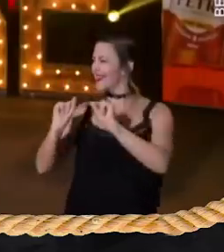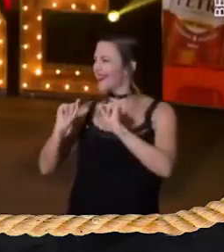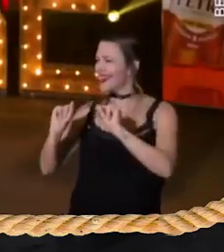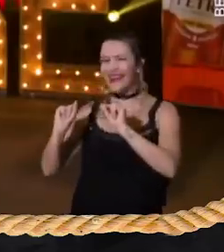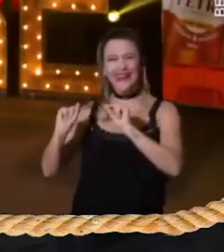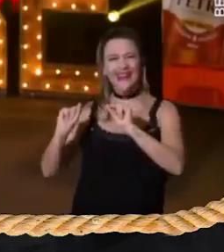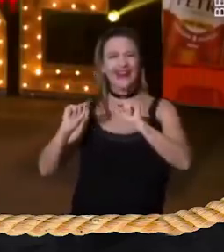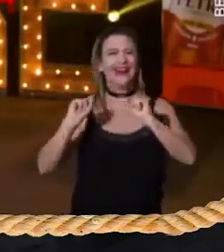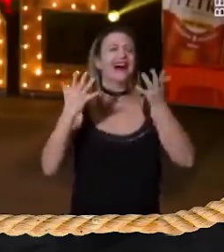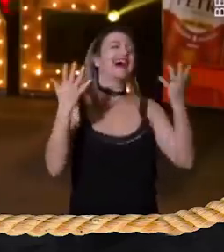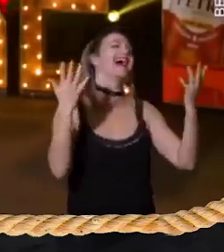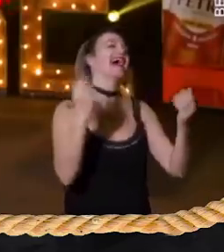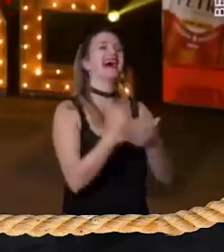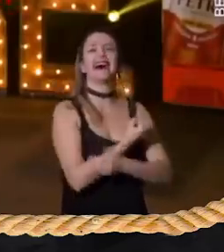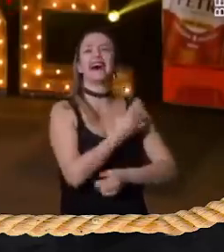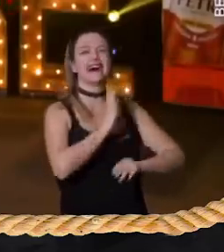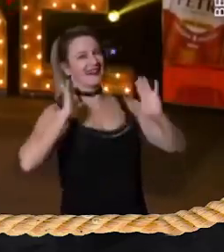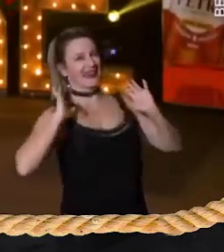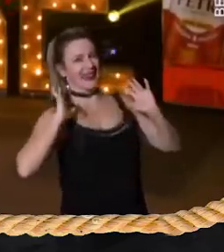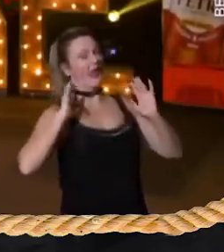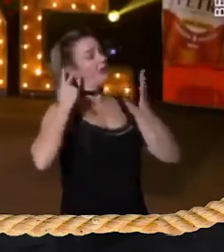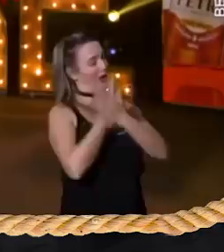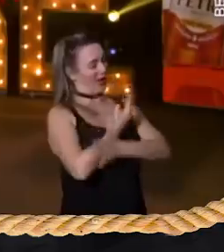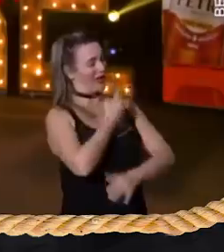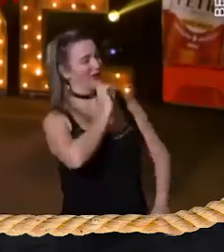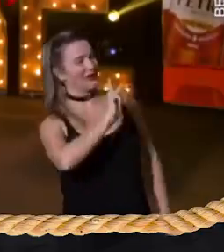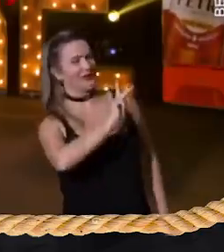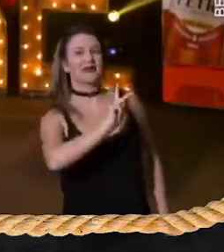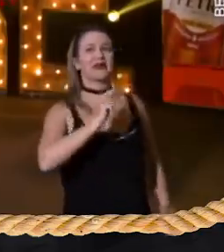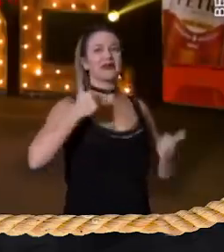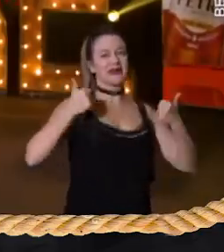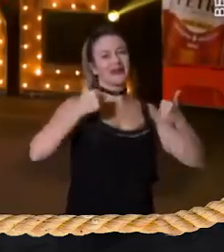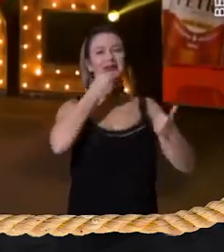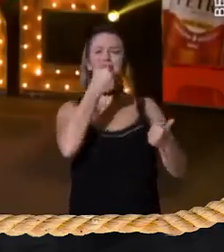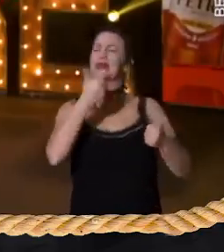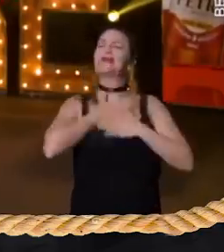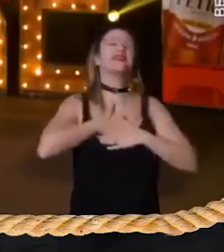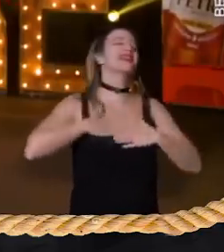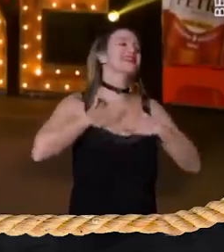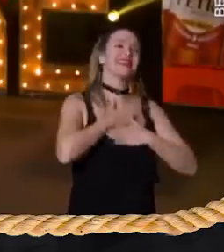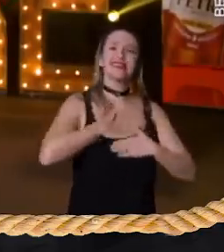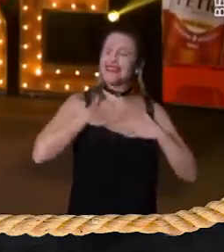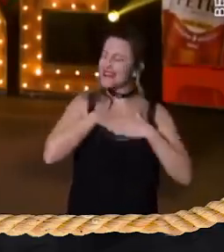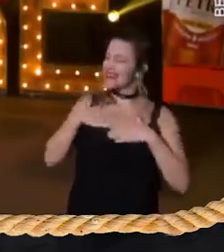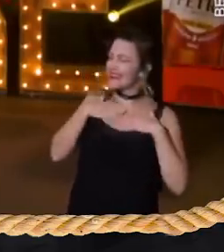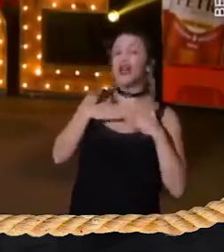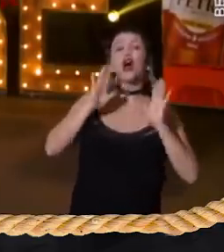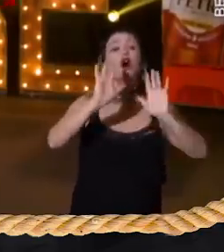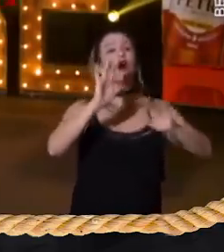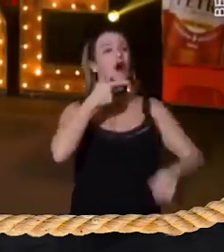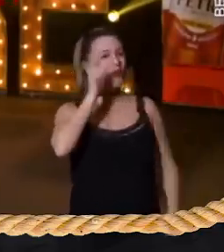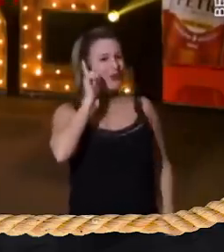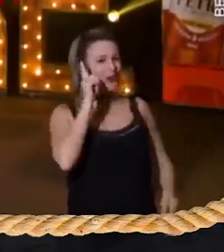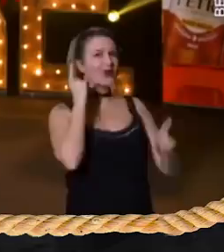É, mas salvar uma merda que eu fiz aí. Você tá bem, filho? Tô bem demais, cara. Que prazer. Ontem, no nosso